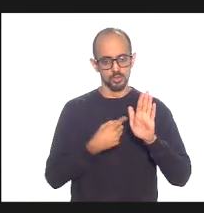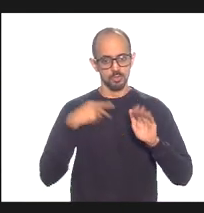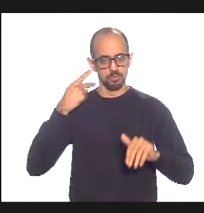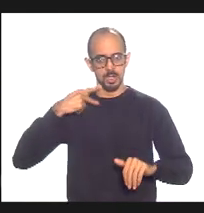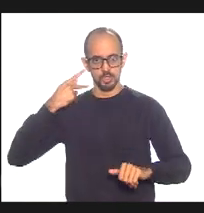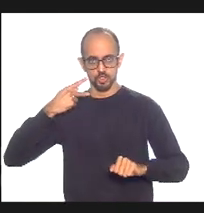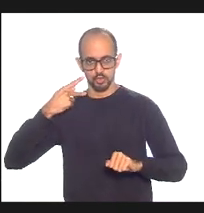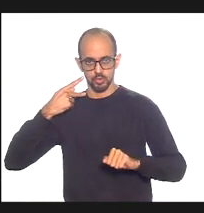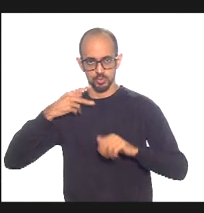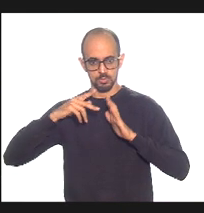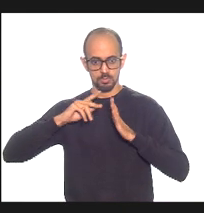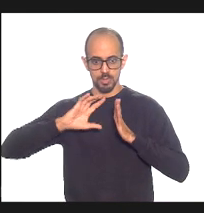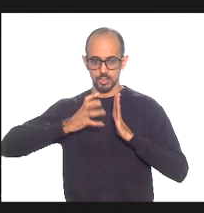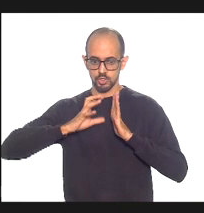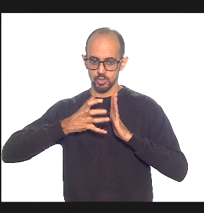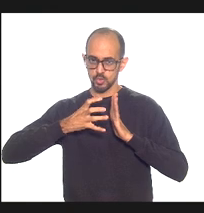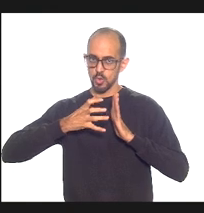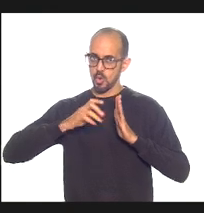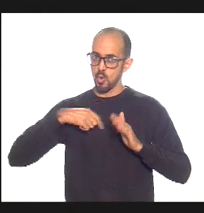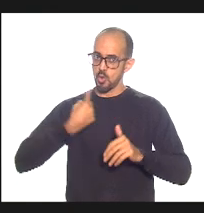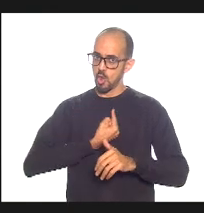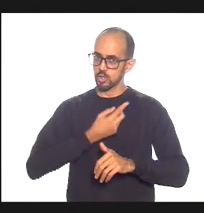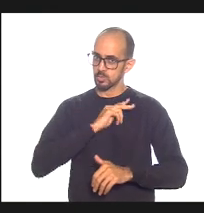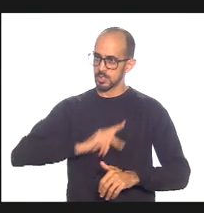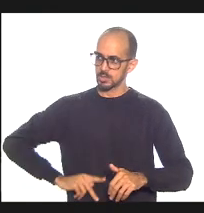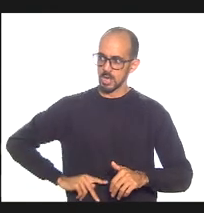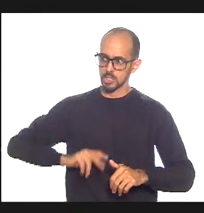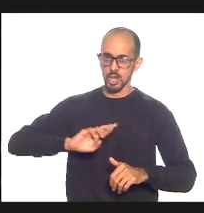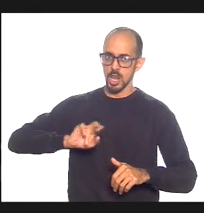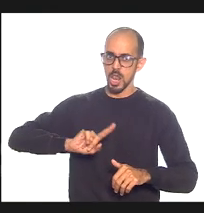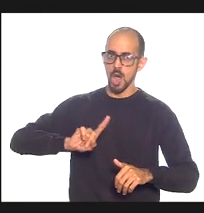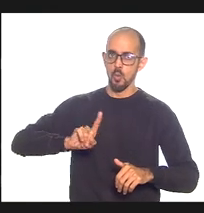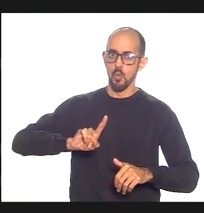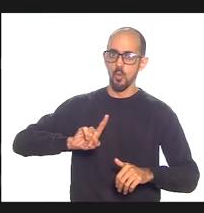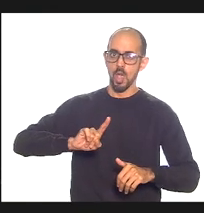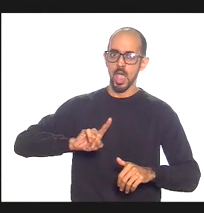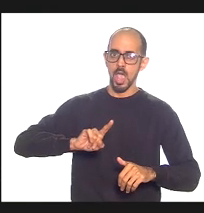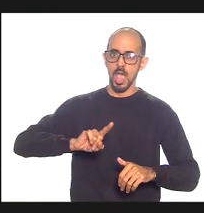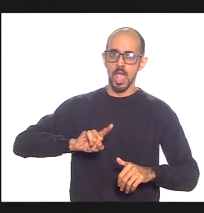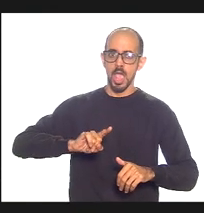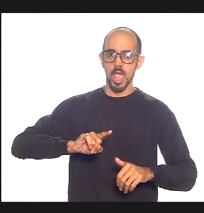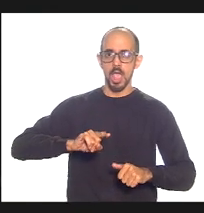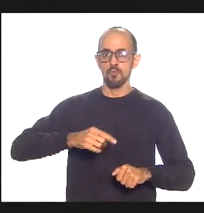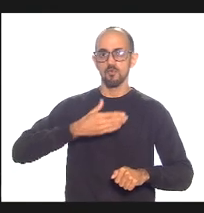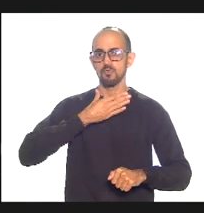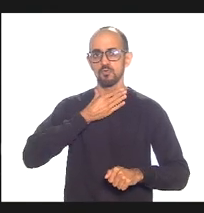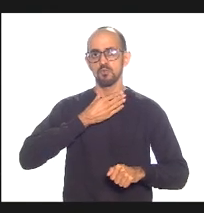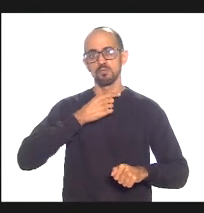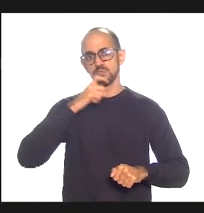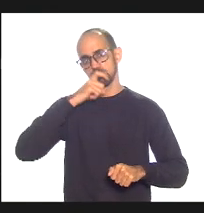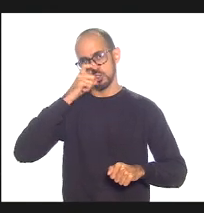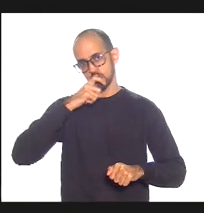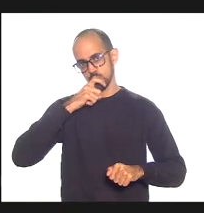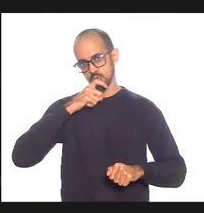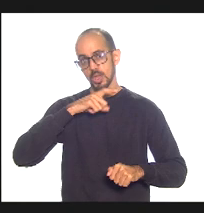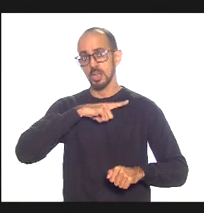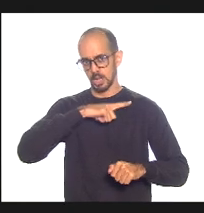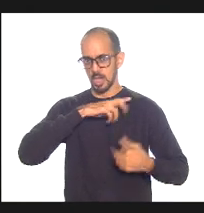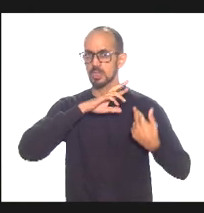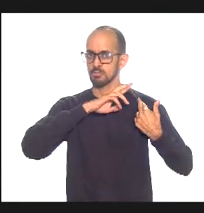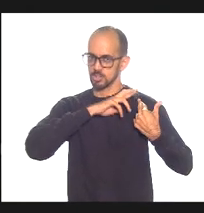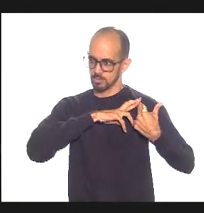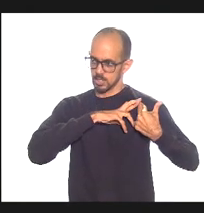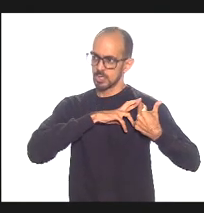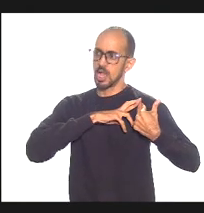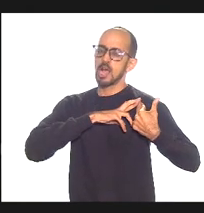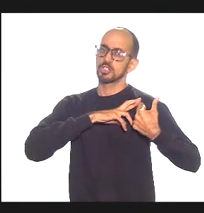presidente. Nosso presidente não é leviano, não foi leviano hoje. Quando ele faz essa acusação, é uma acusação séria e ele tem responsabilidade sobre